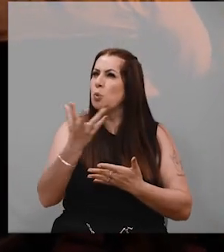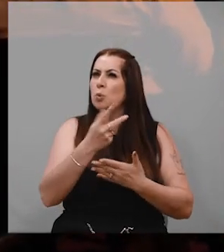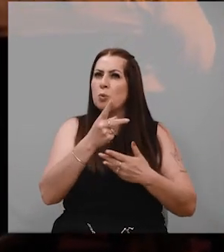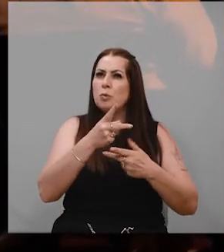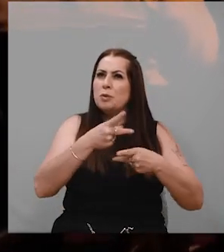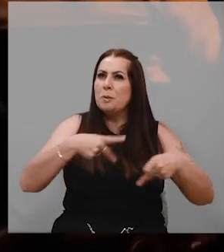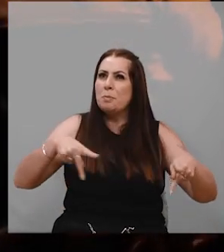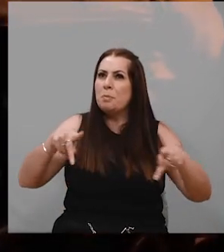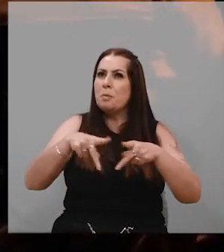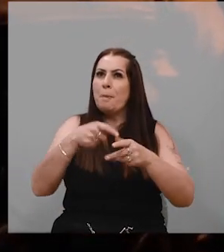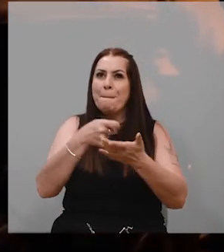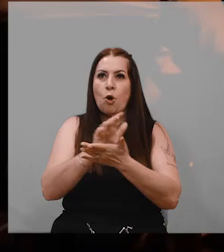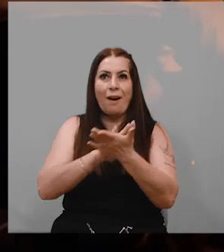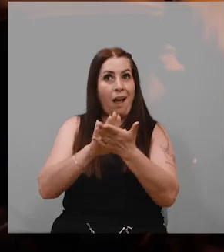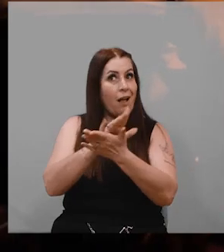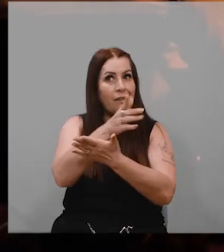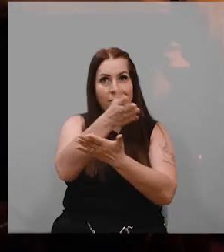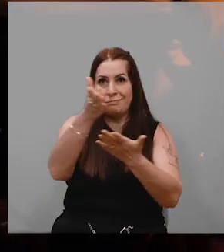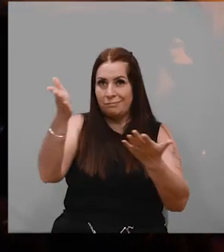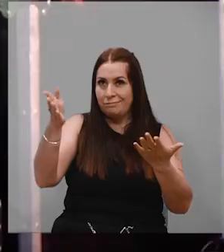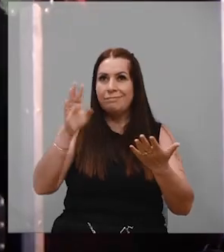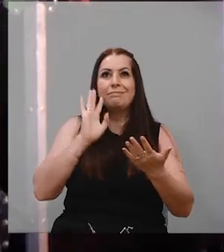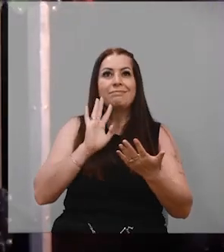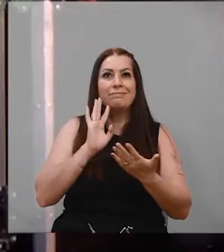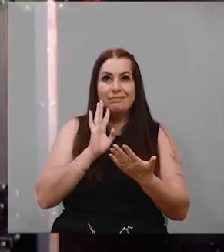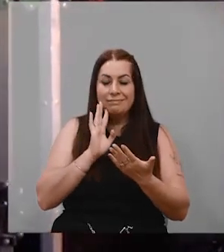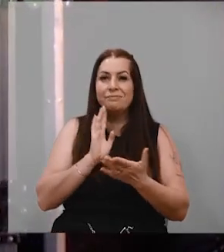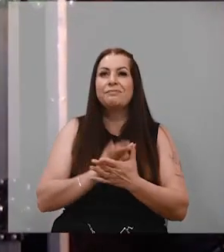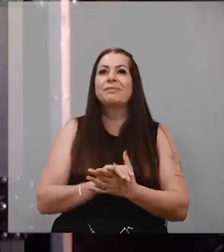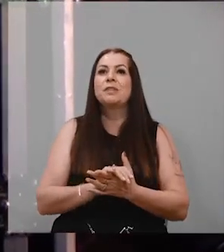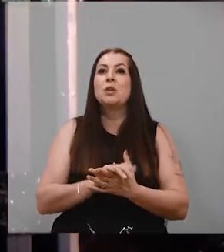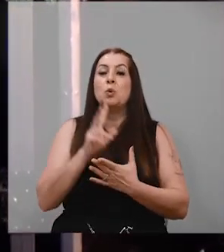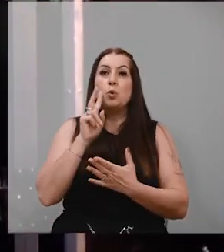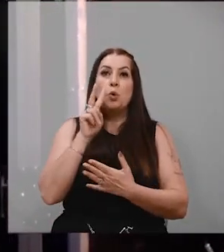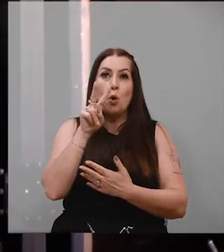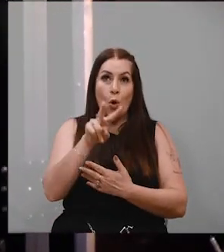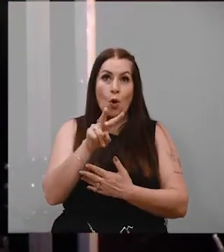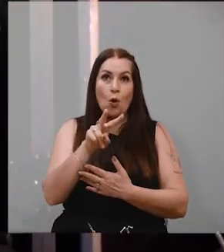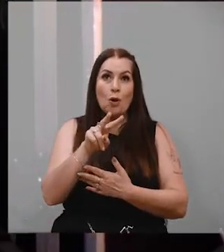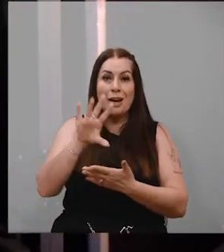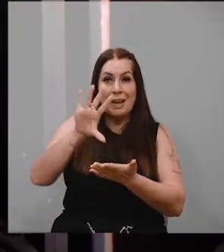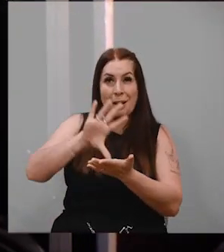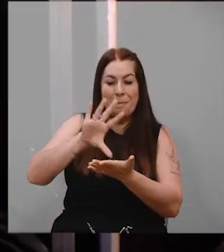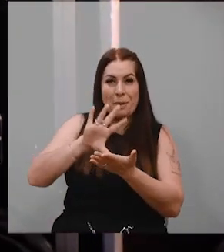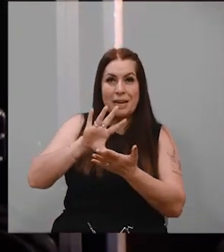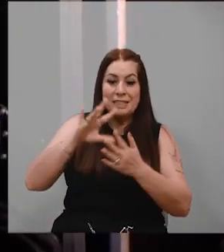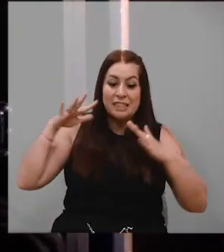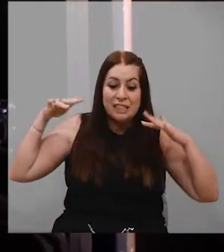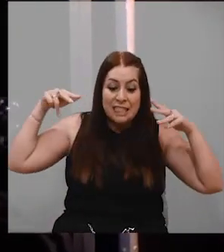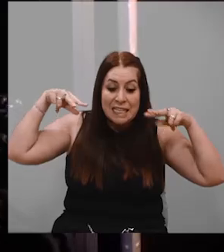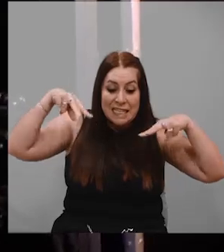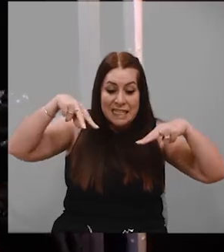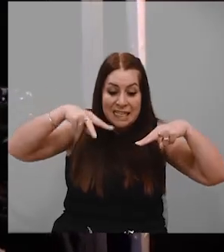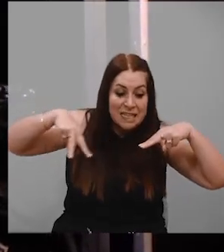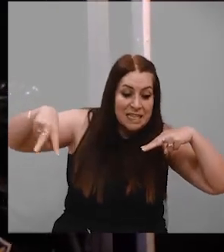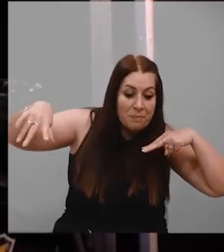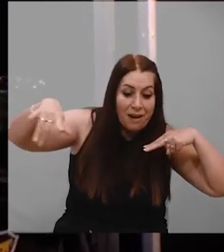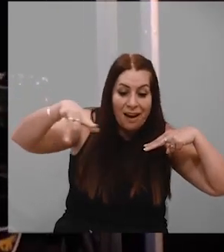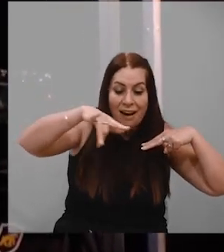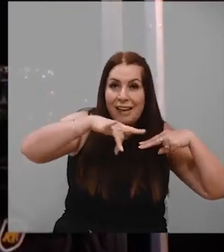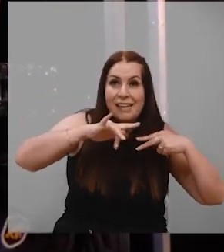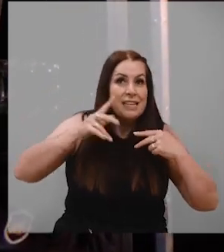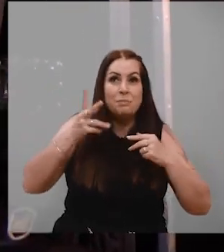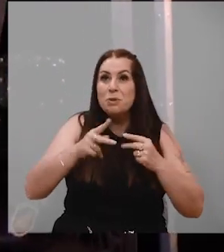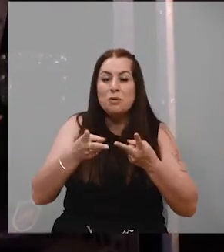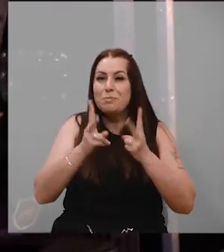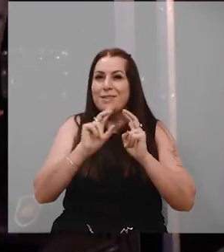não pagou nada, ó, gente. Bem legal. E quando a gente olha a praça de cima, as pessoas às vezes não se dão conta,